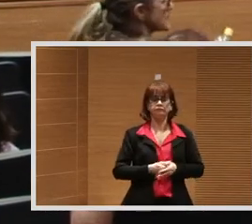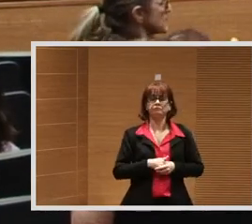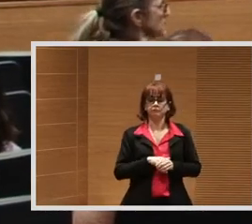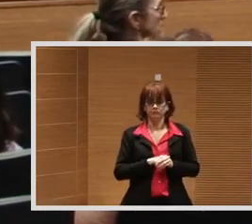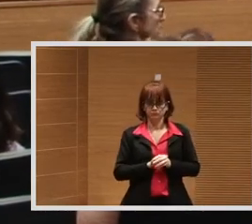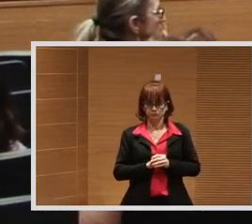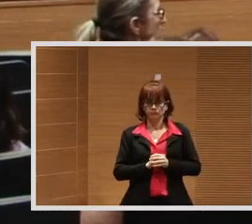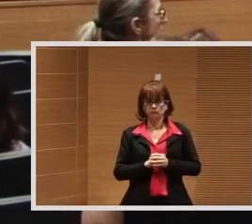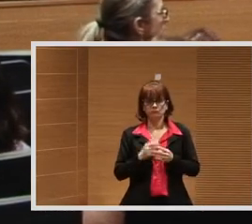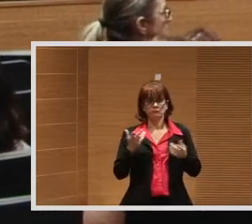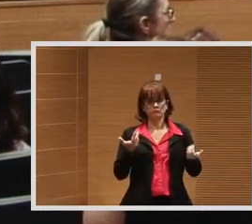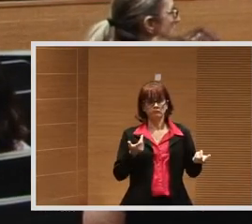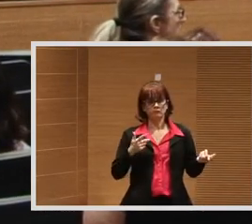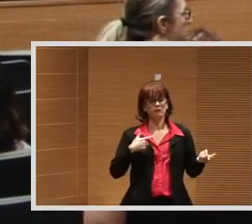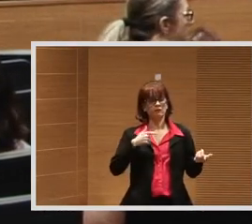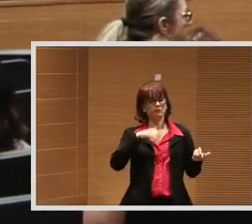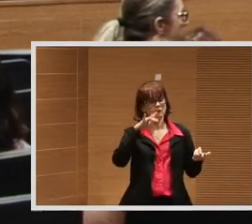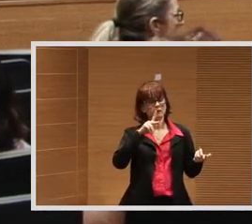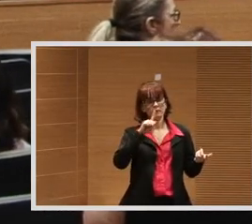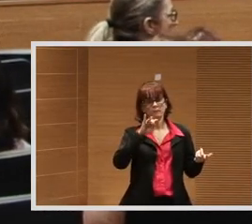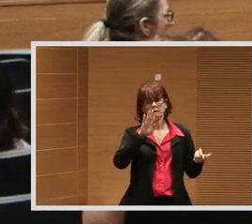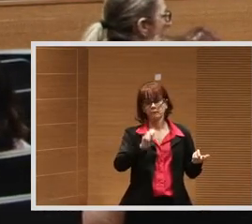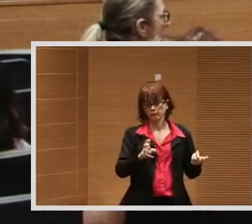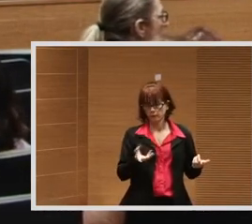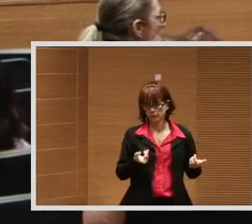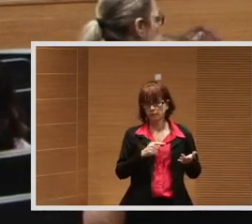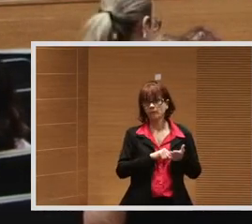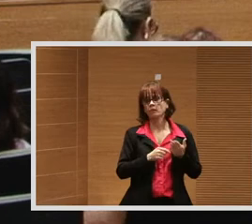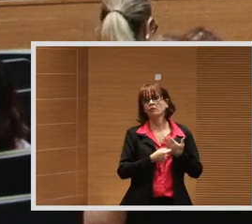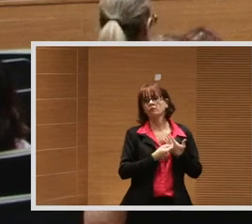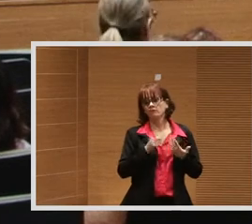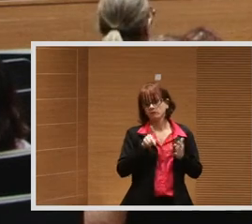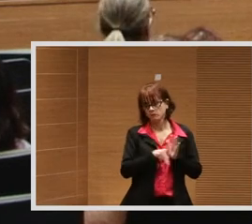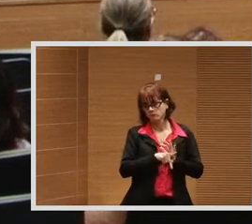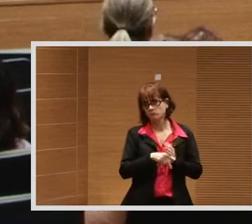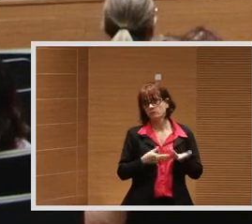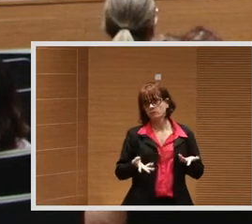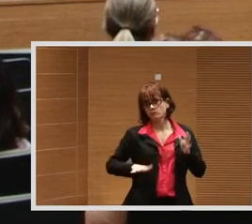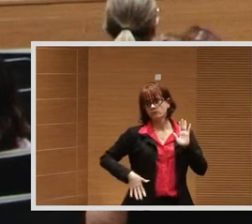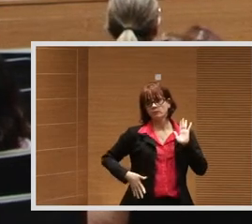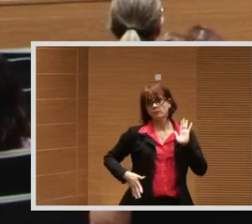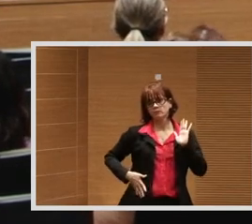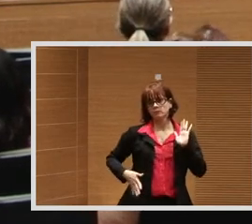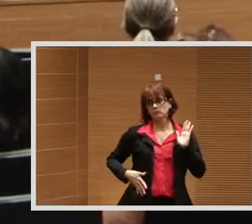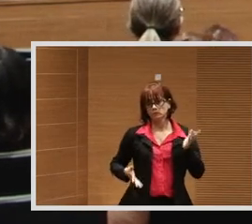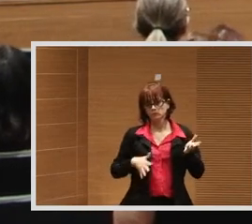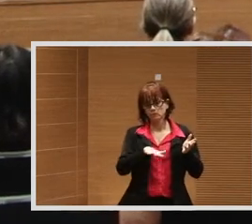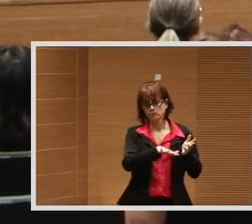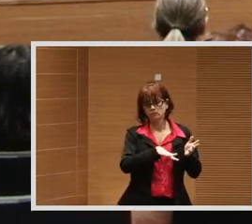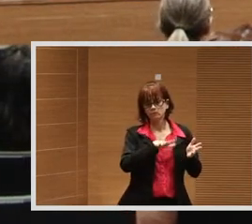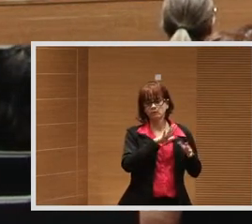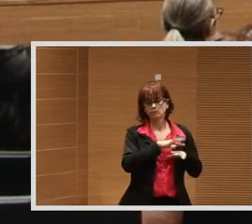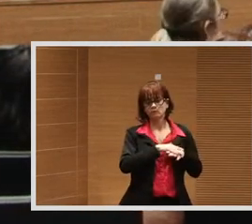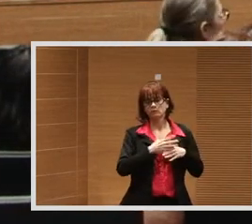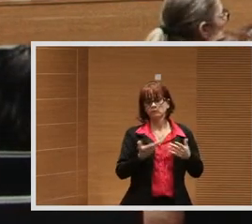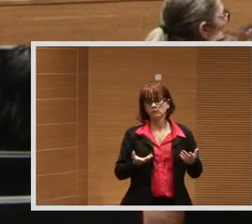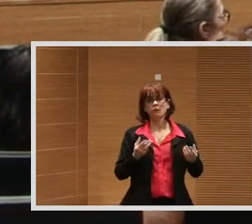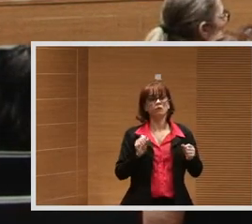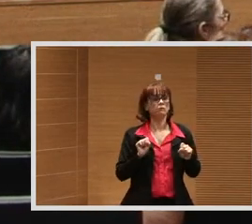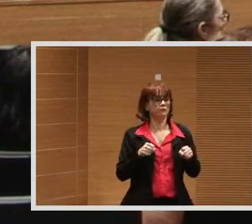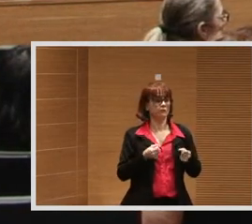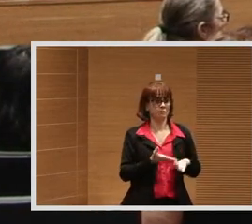metafórica de pai e mãe para essa criança, muitas vezes, é o próprio ambiente que está muito adoentado. Então, como